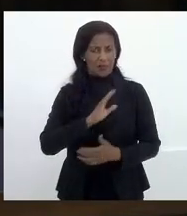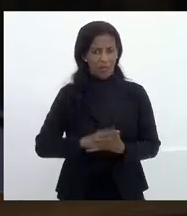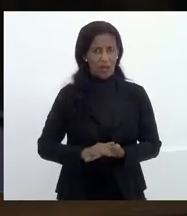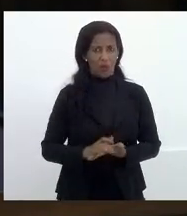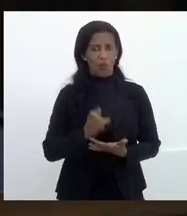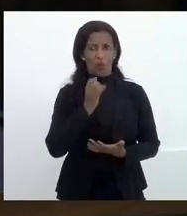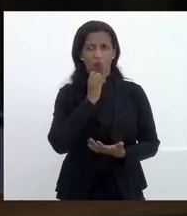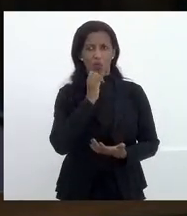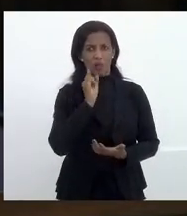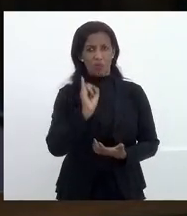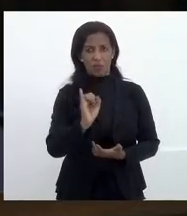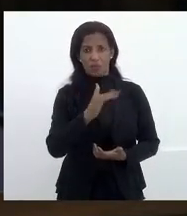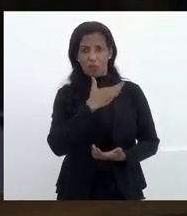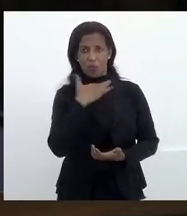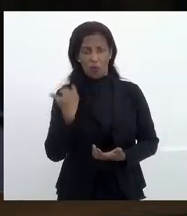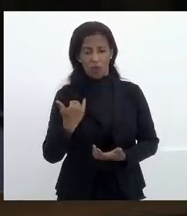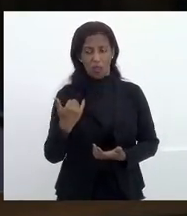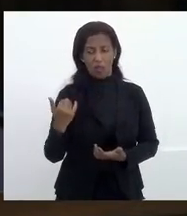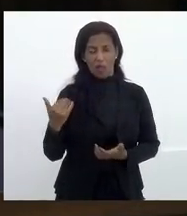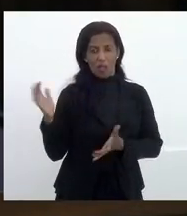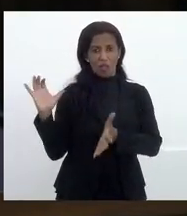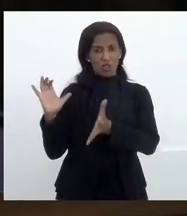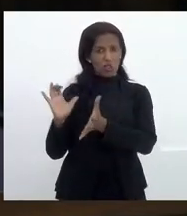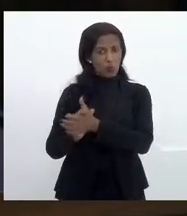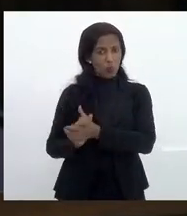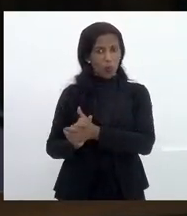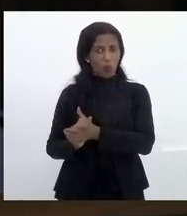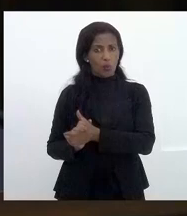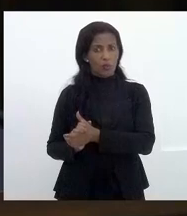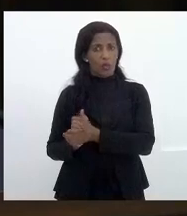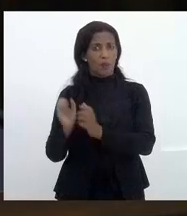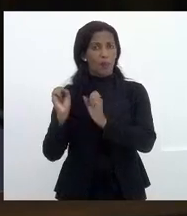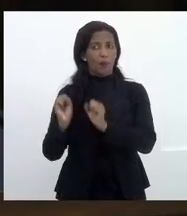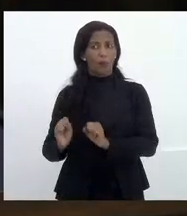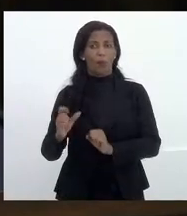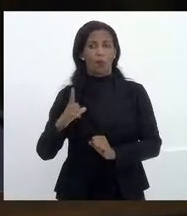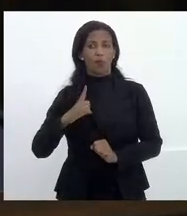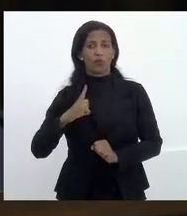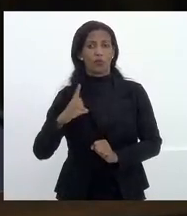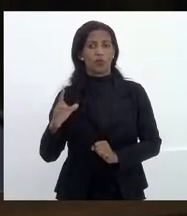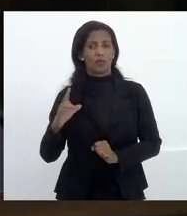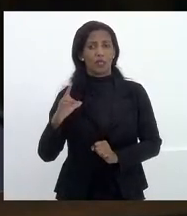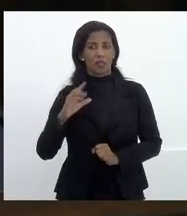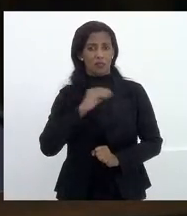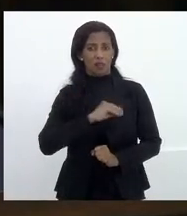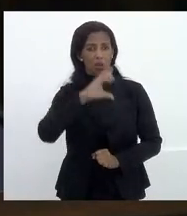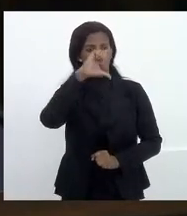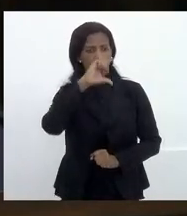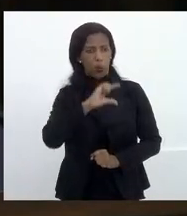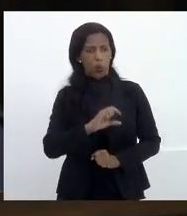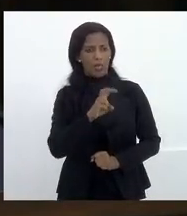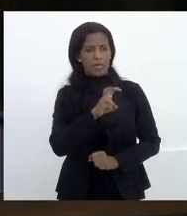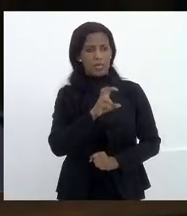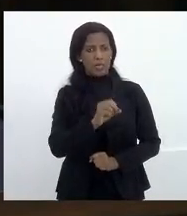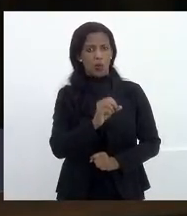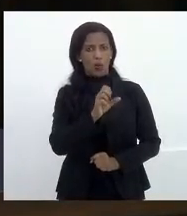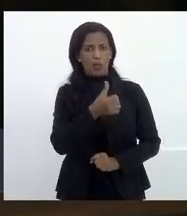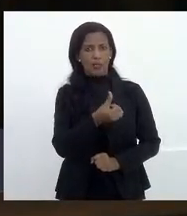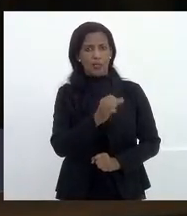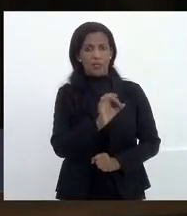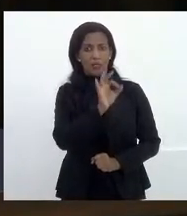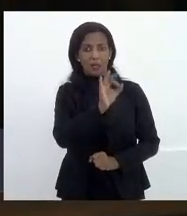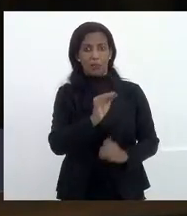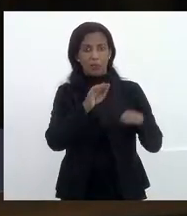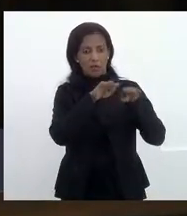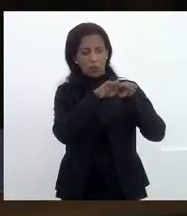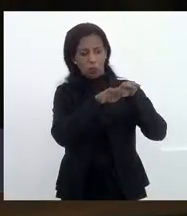mente que te falei essa a sua esposa pode de repente ter a renda cair até cinquenta sessenta por cento